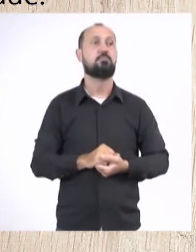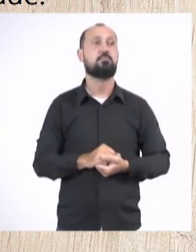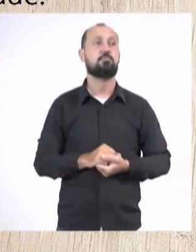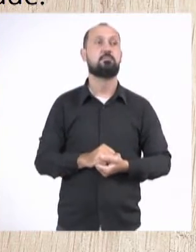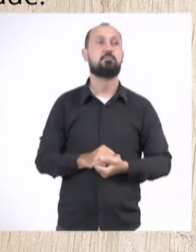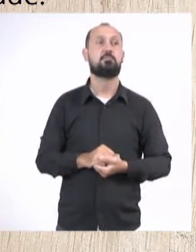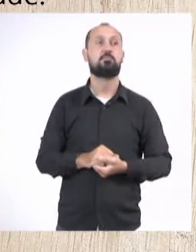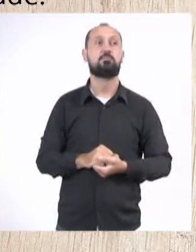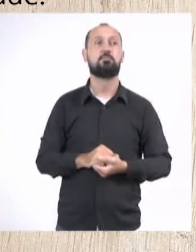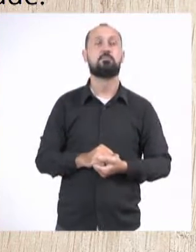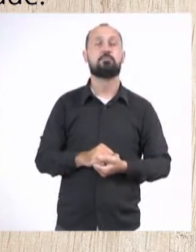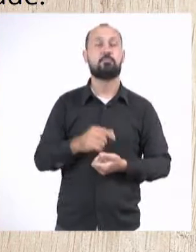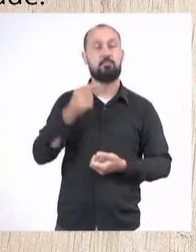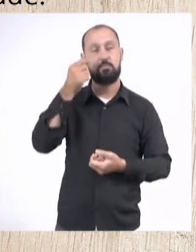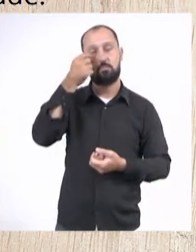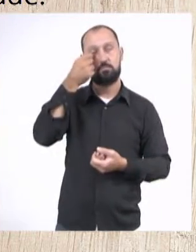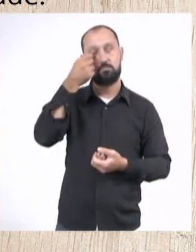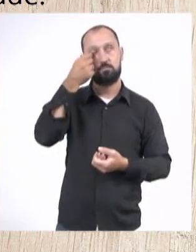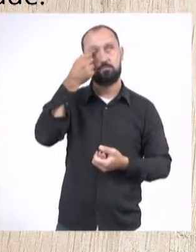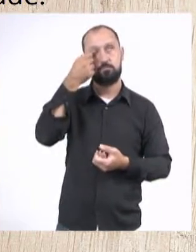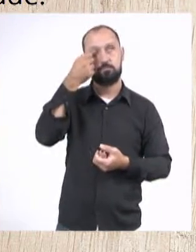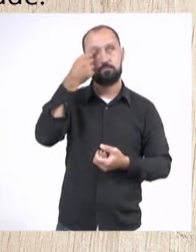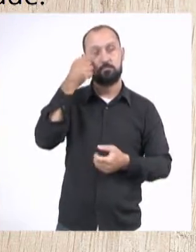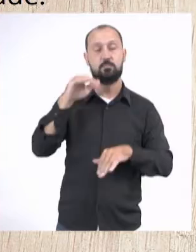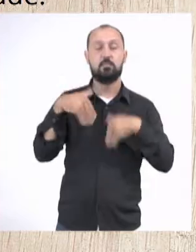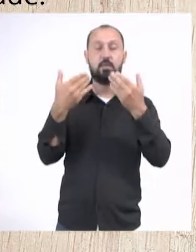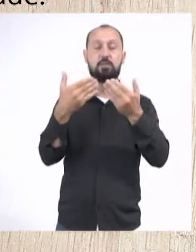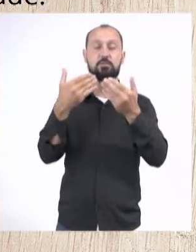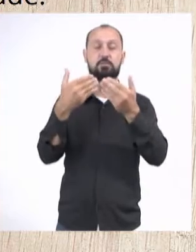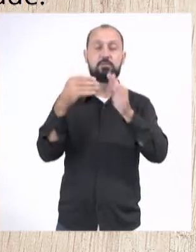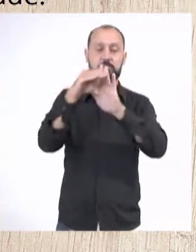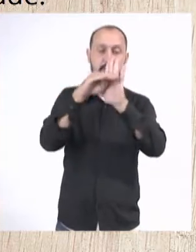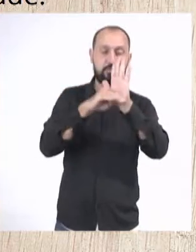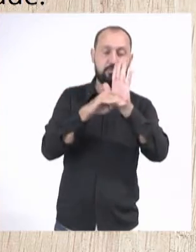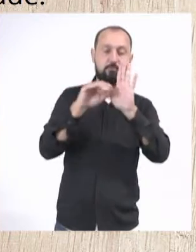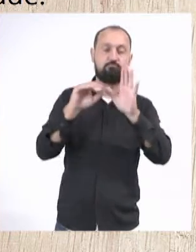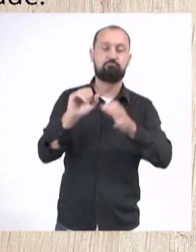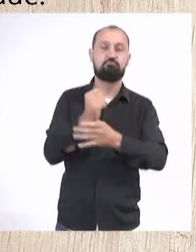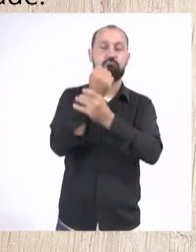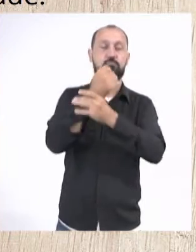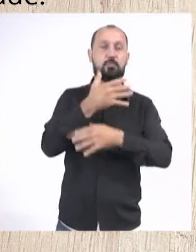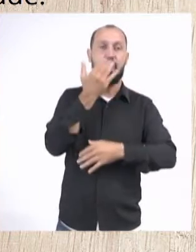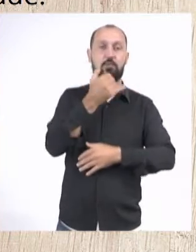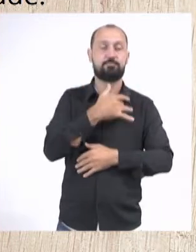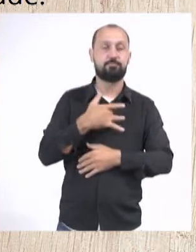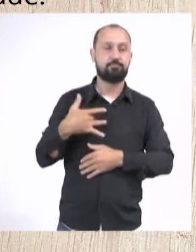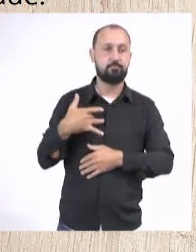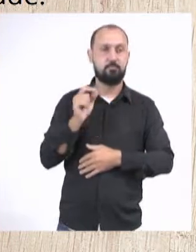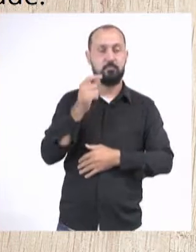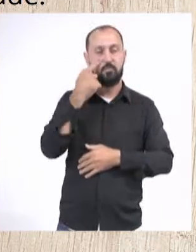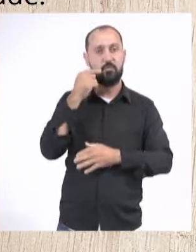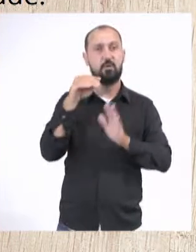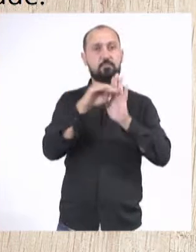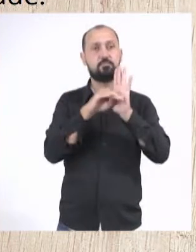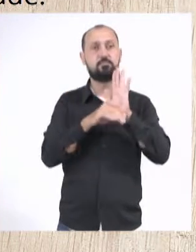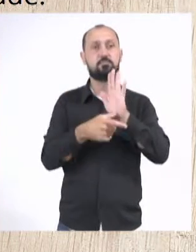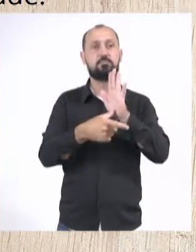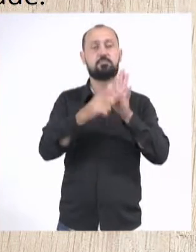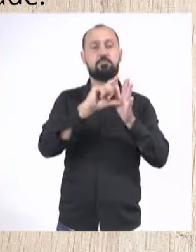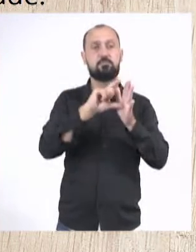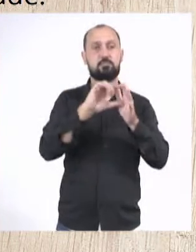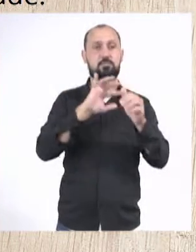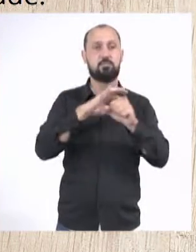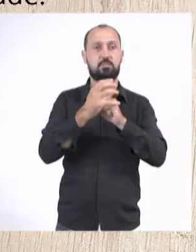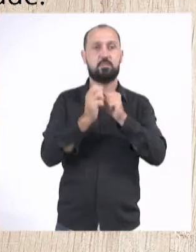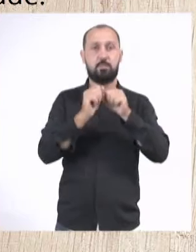Falando sobre as principais ações de segurança alimentar e nutricional, eu vou destacar as ações frente à